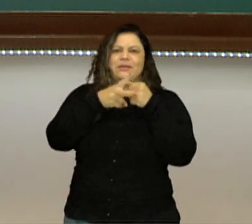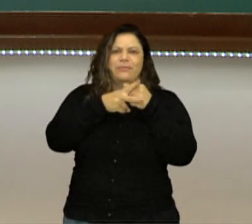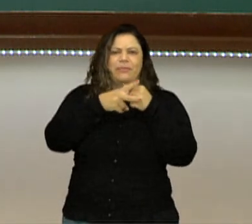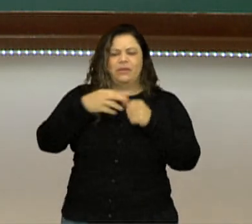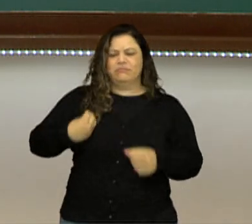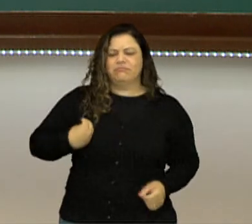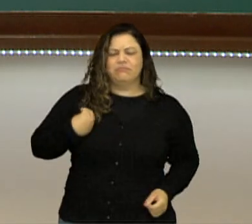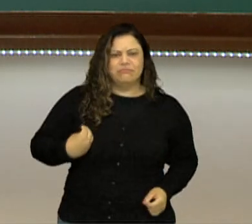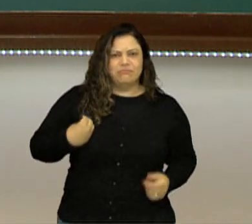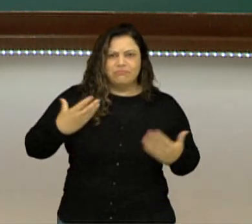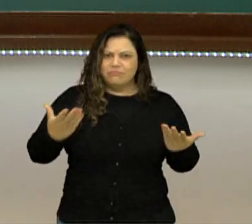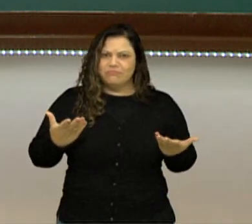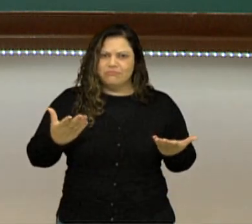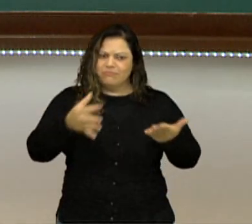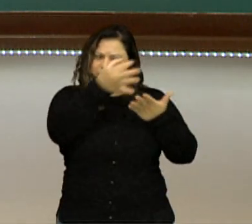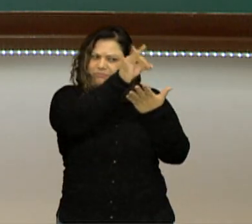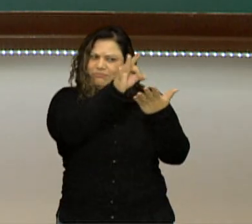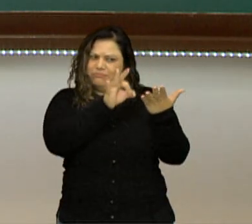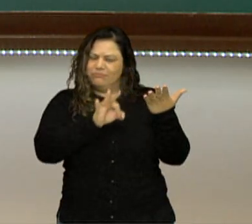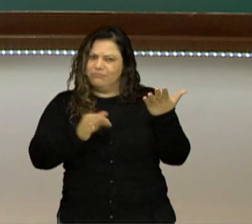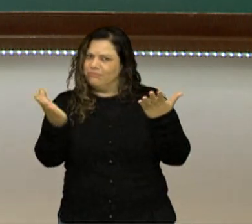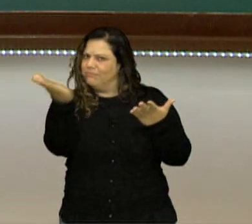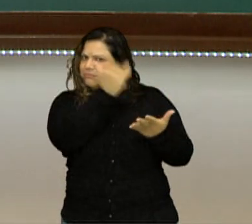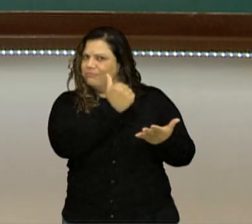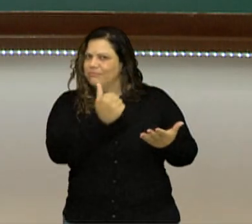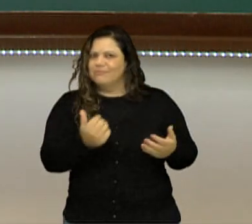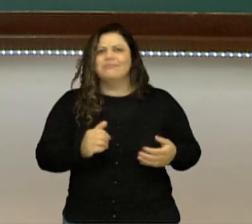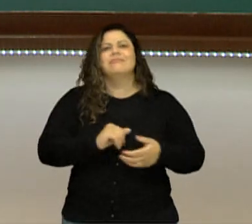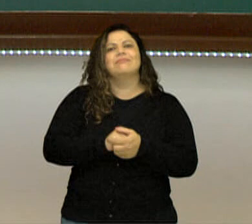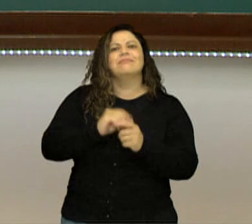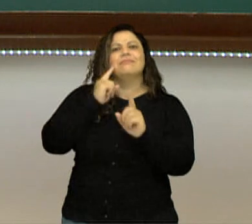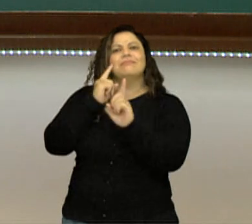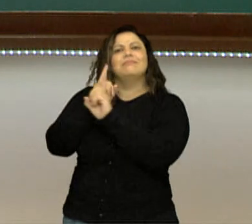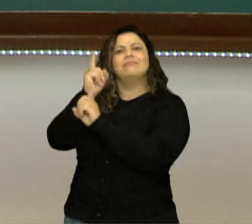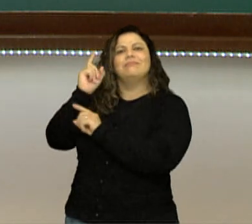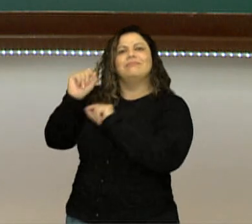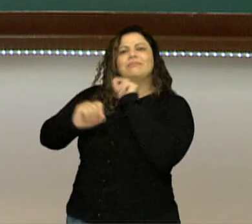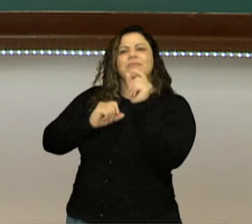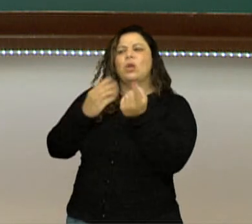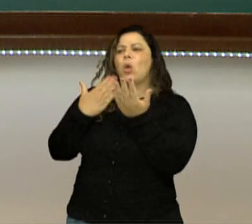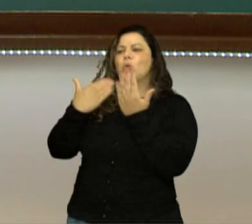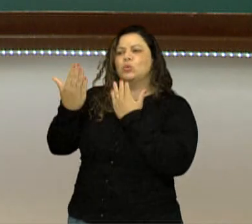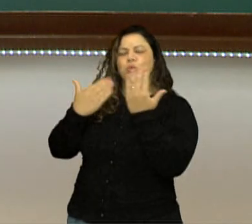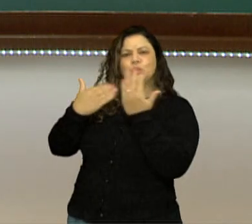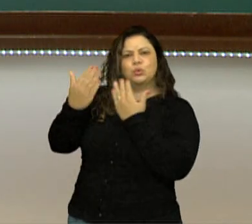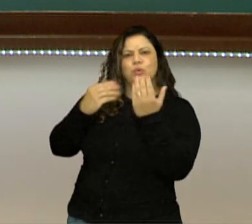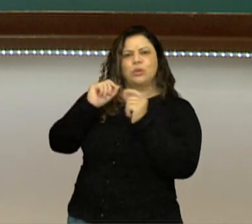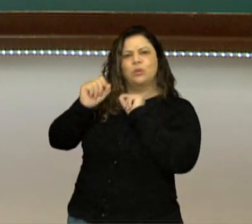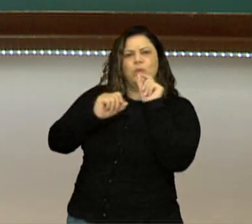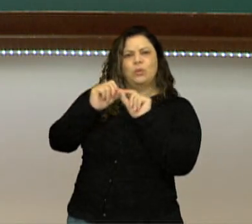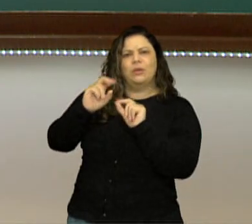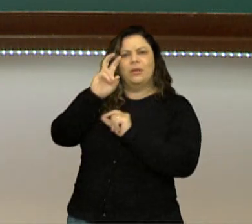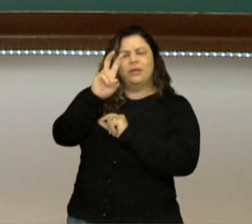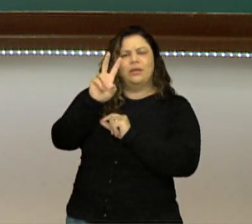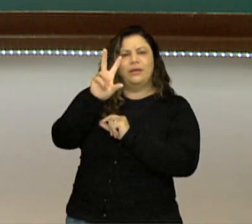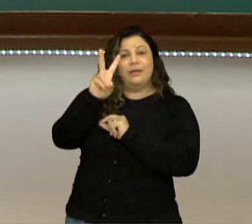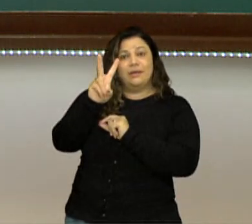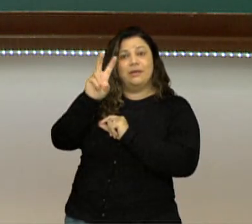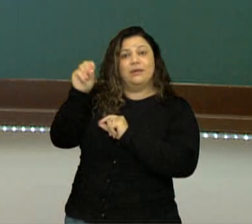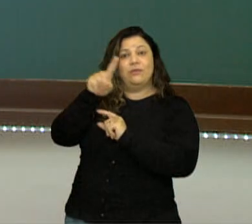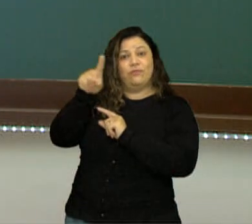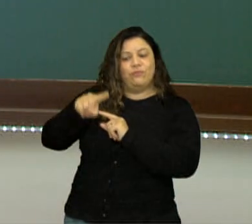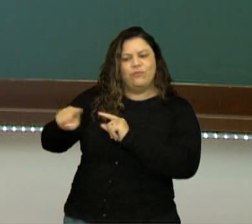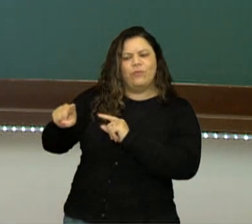conferir? Vem, vem, vamos lá. Olha aqui então. No diálogo, qual voz verbal pode ser identificada?